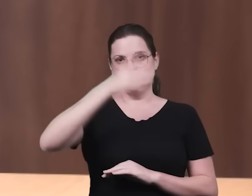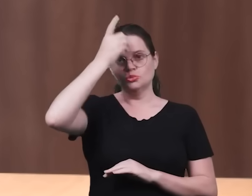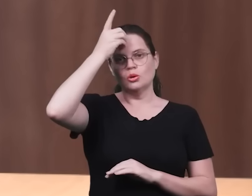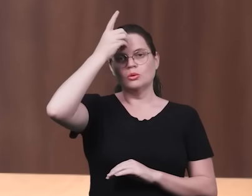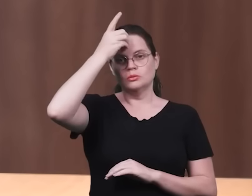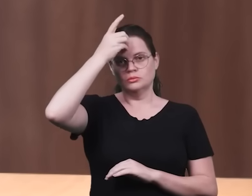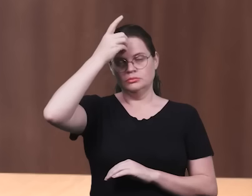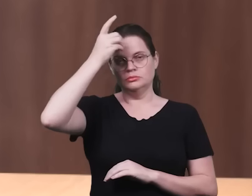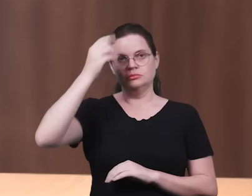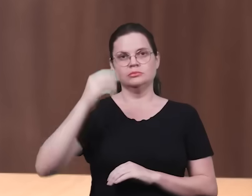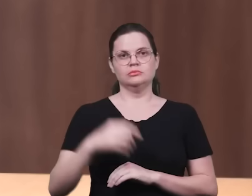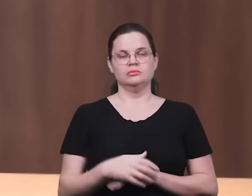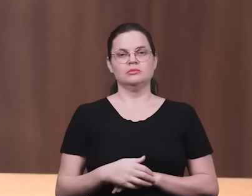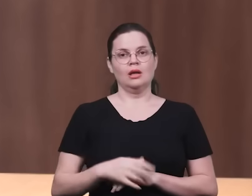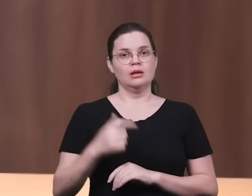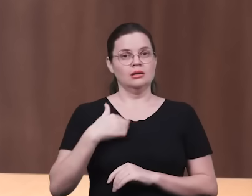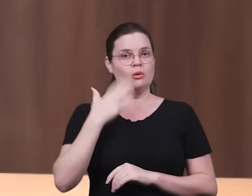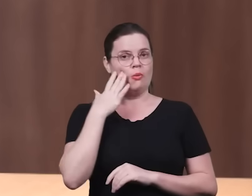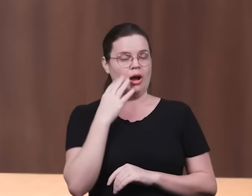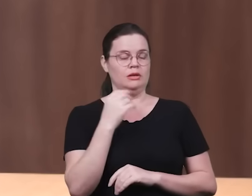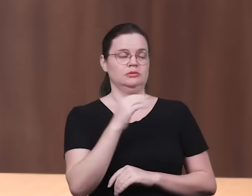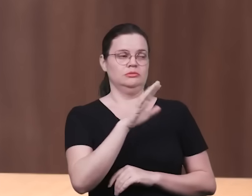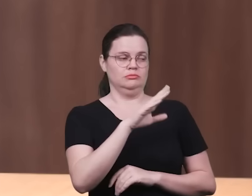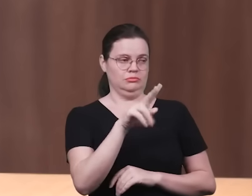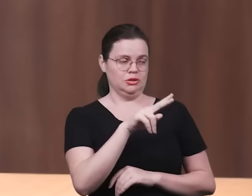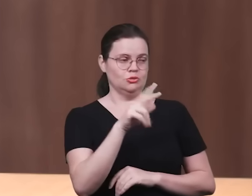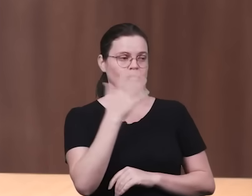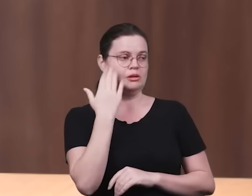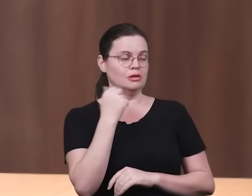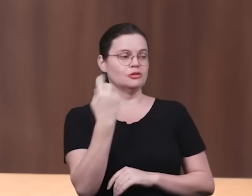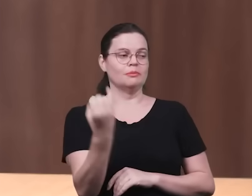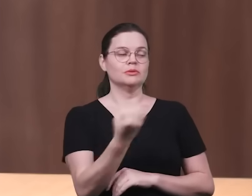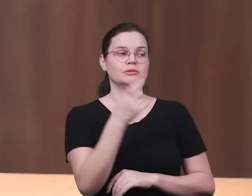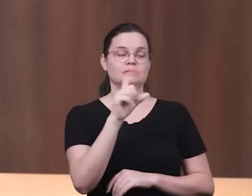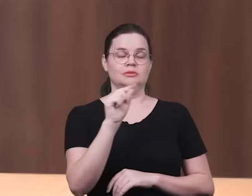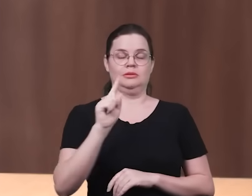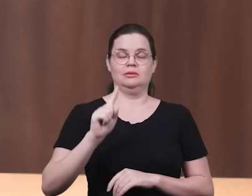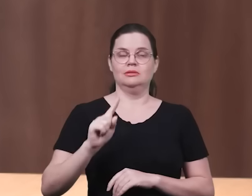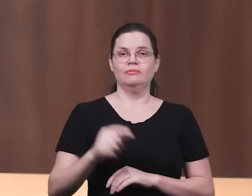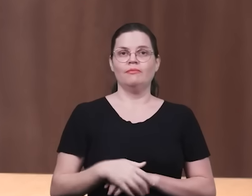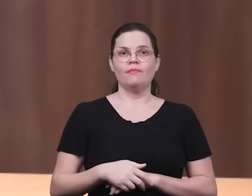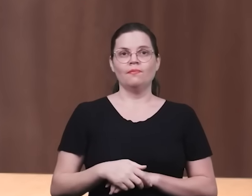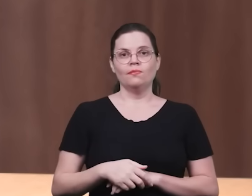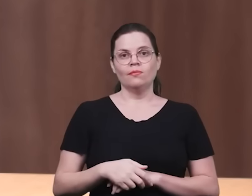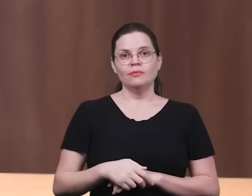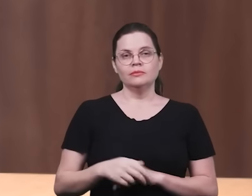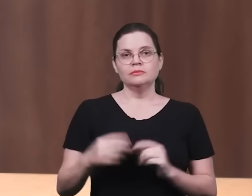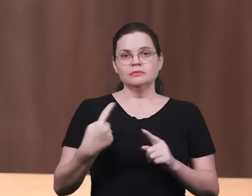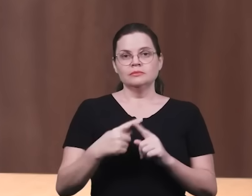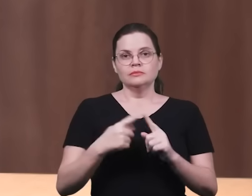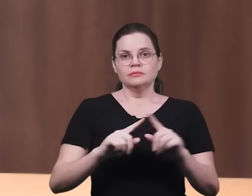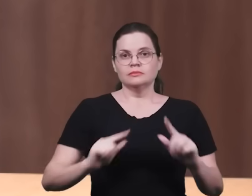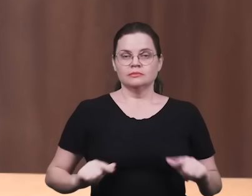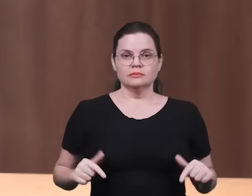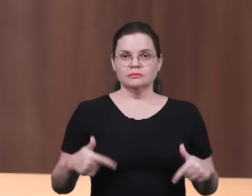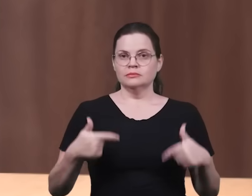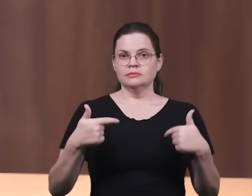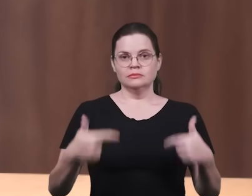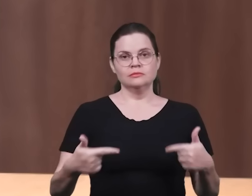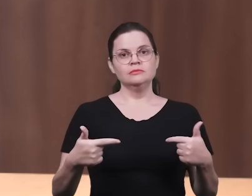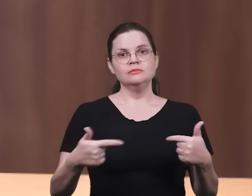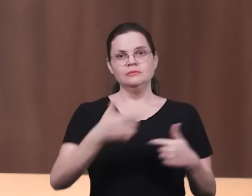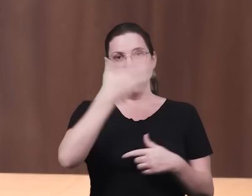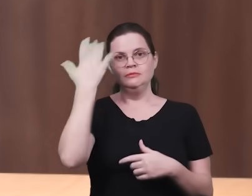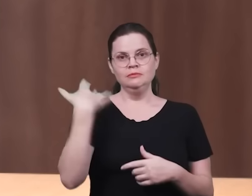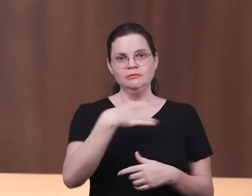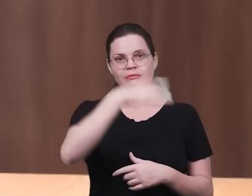e talvez seja muito importante, Marcelo e Gilson, que talvez foi uma operação do Espírito Santo mais